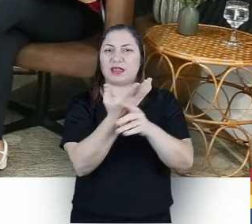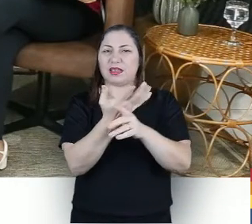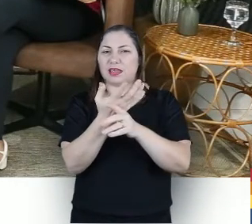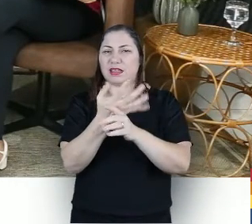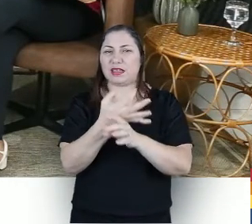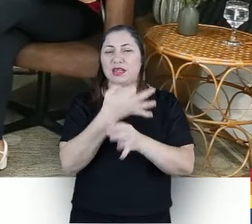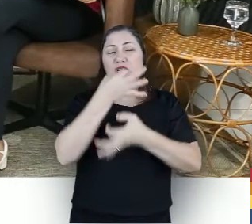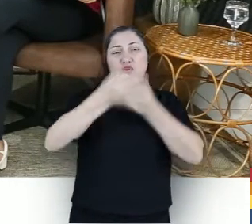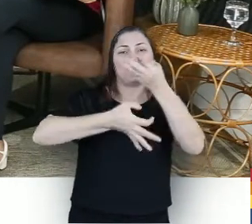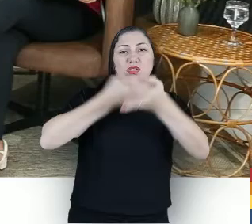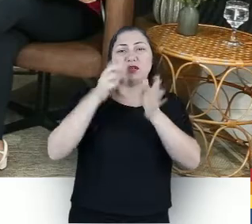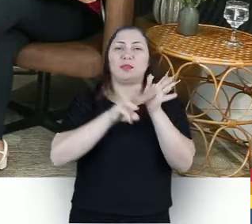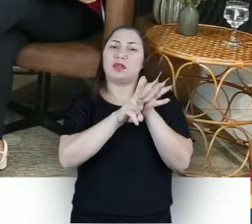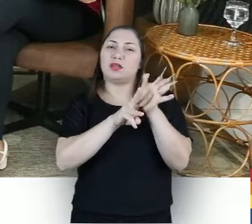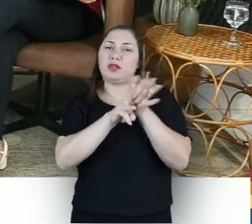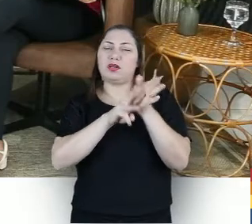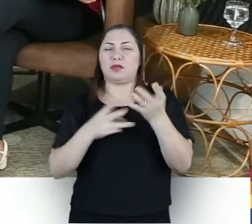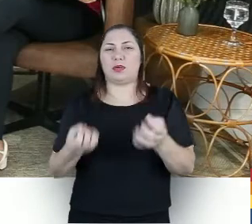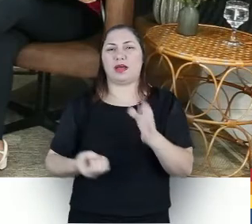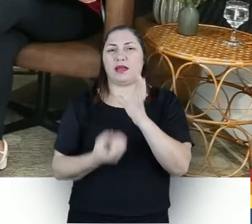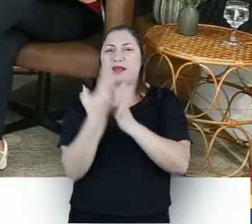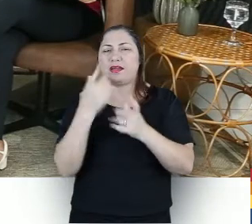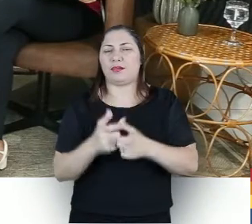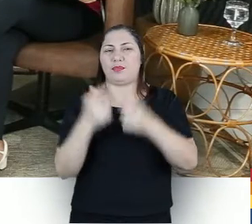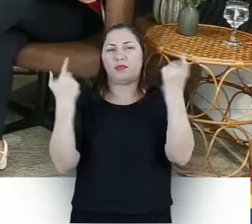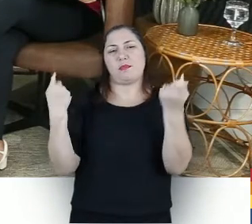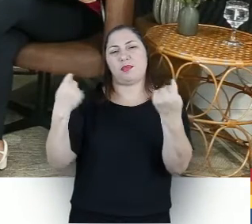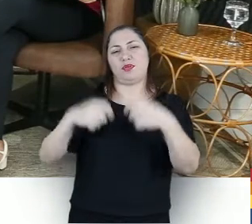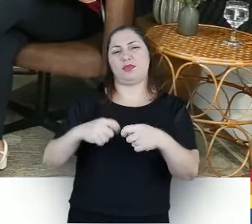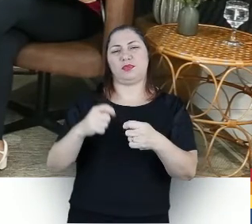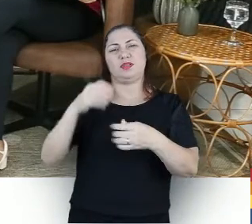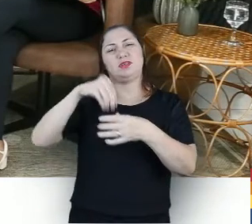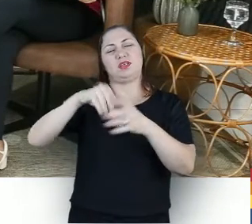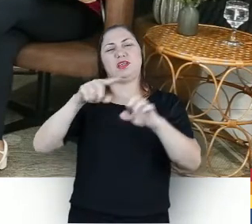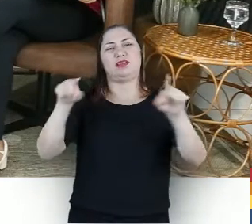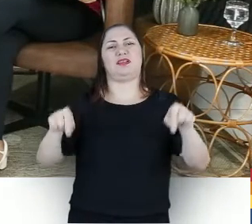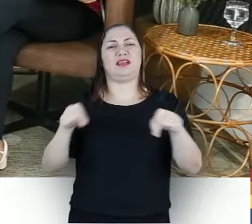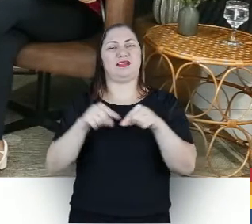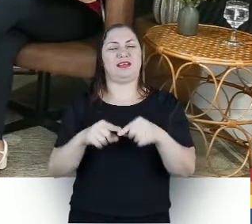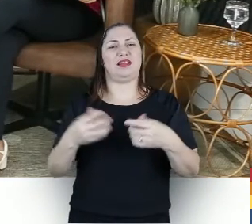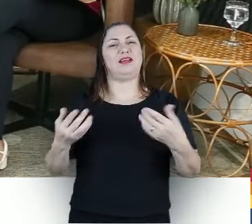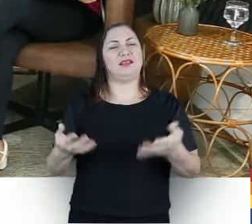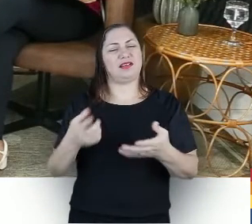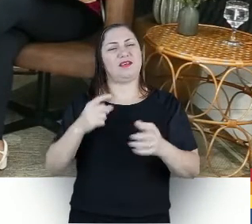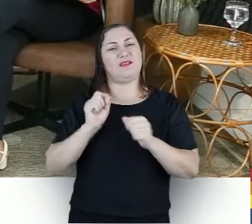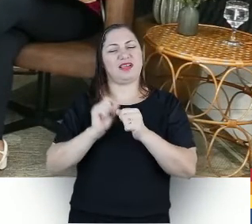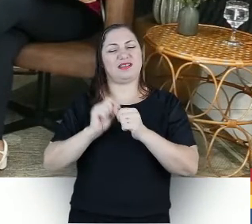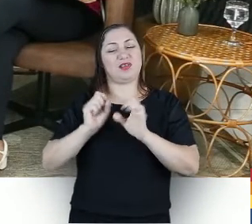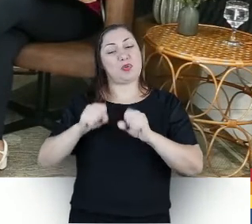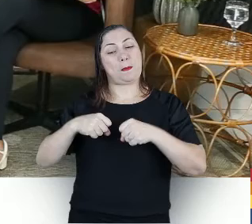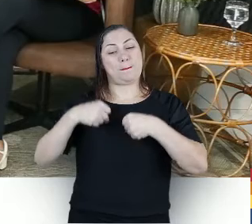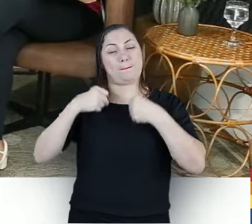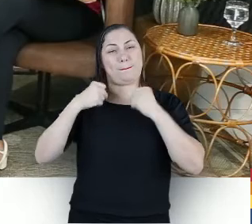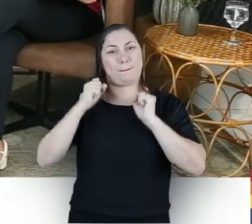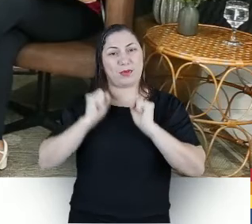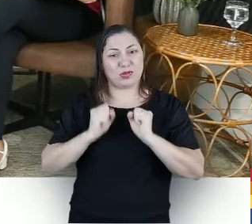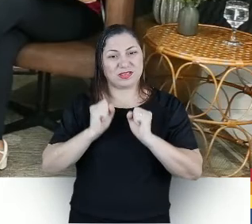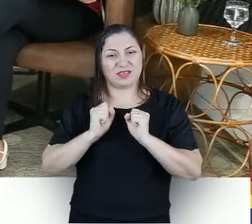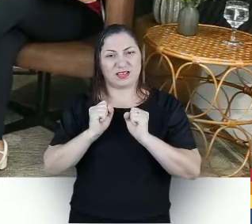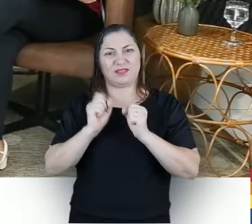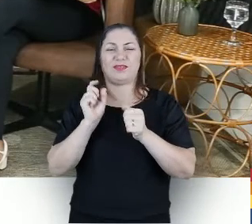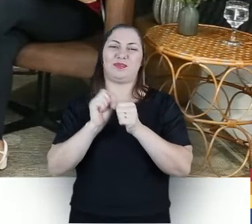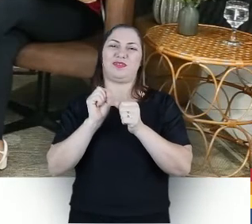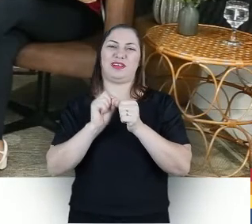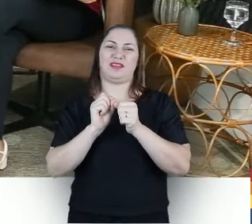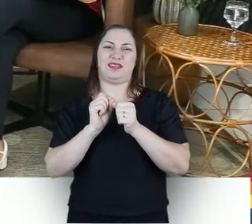gente está lá, organizou todos os conhecimentos, competências, habilidades. A gente trouxe para cada